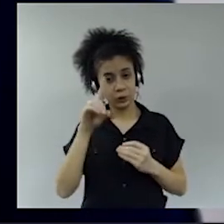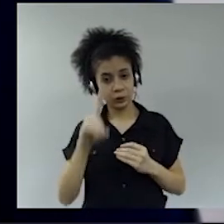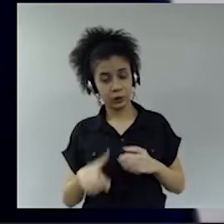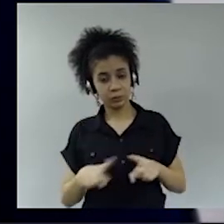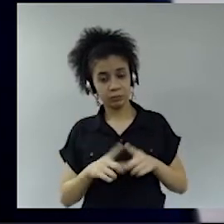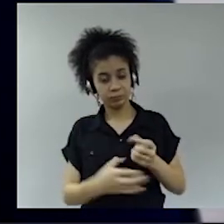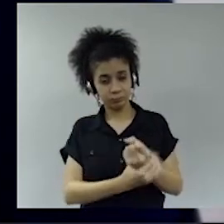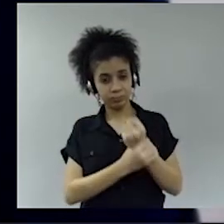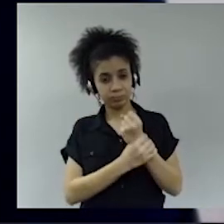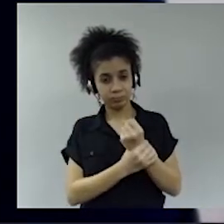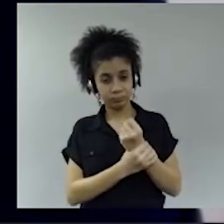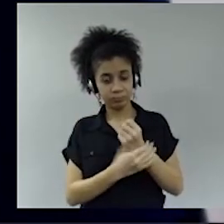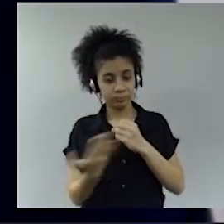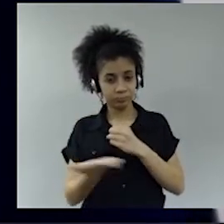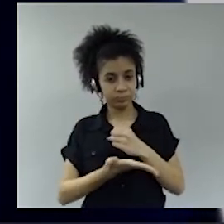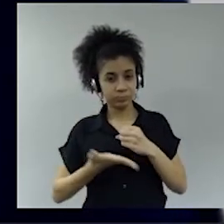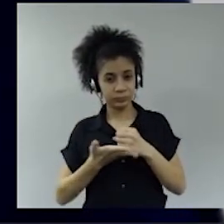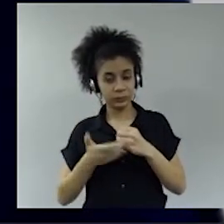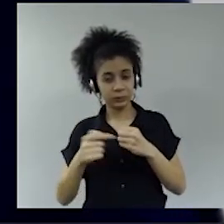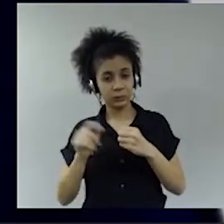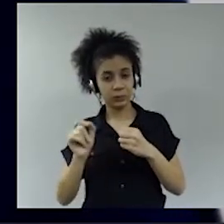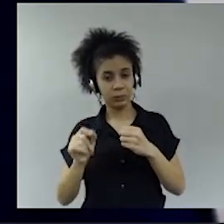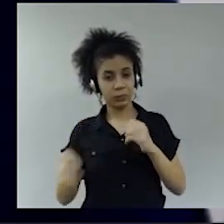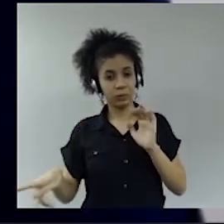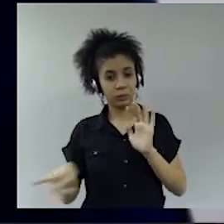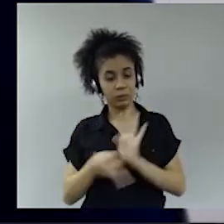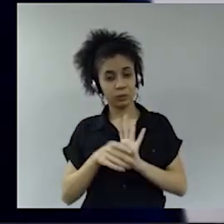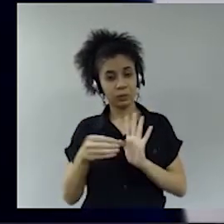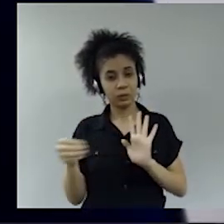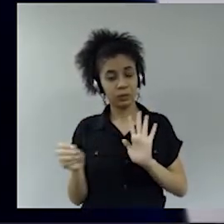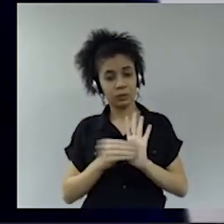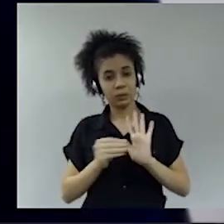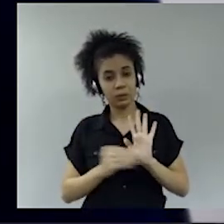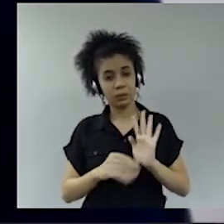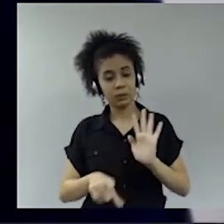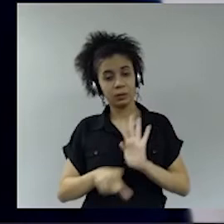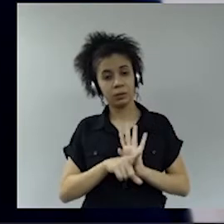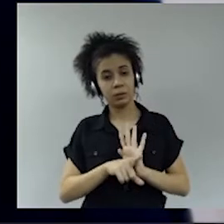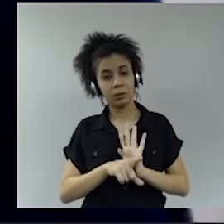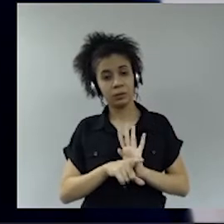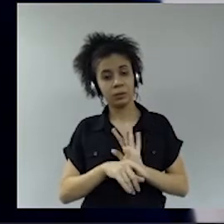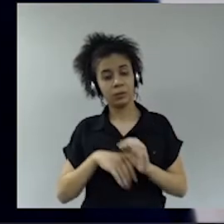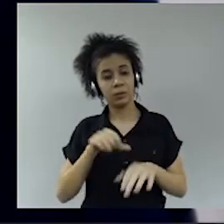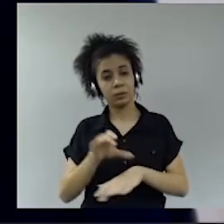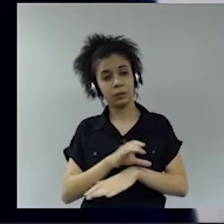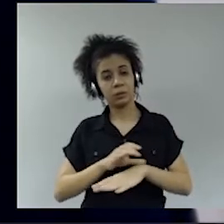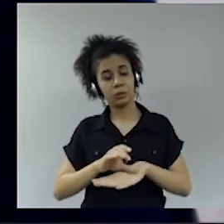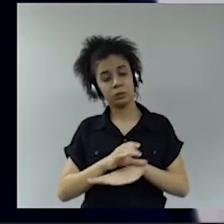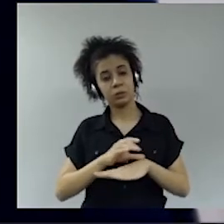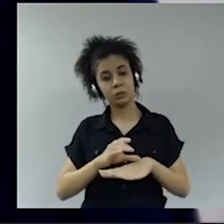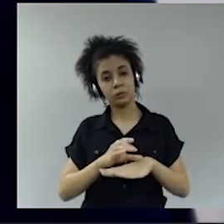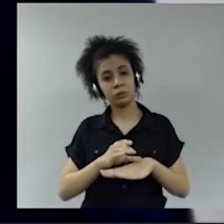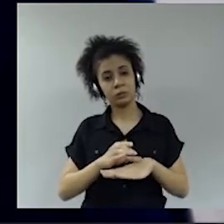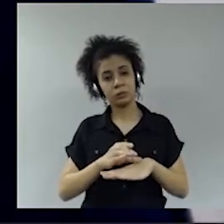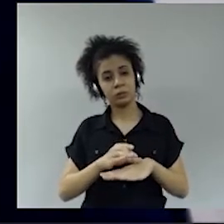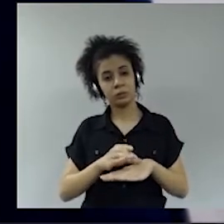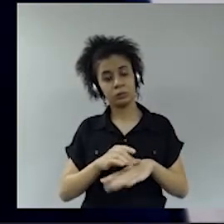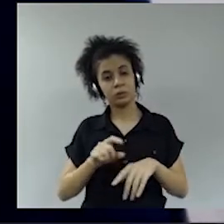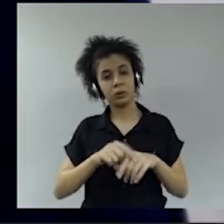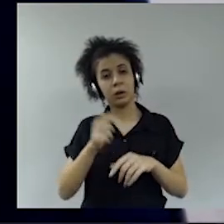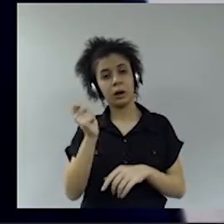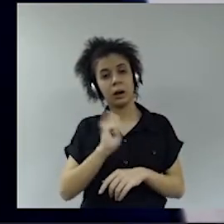garantias fundamentais, sendo cláusula pétrea da Constituição, a teor do